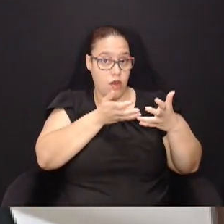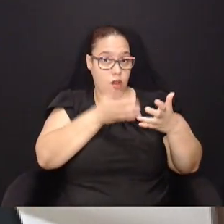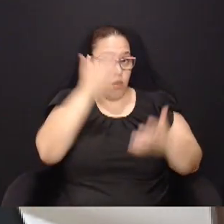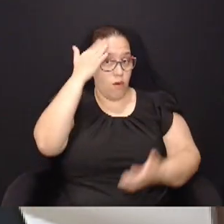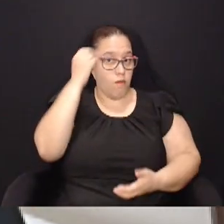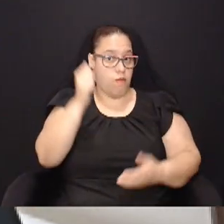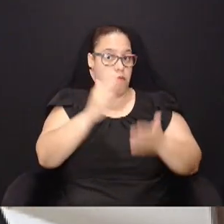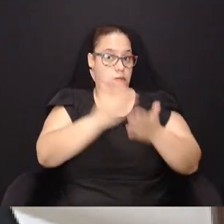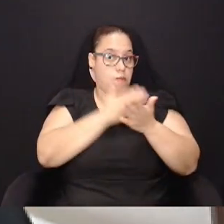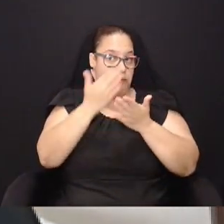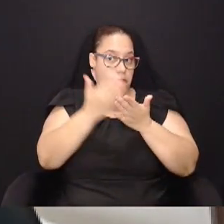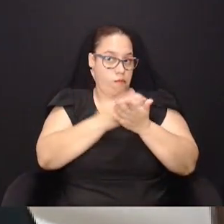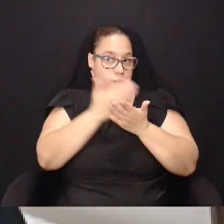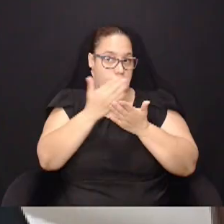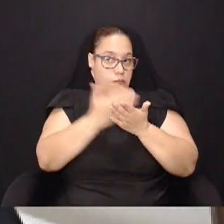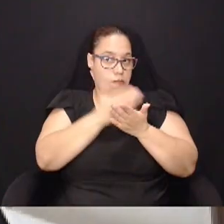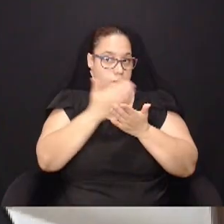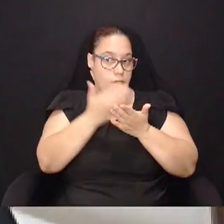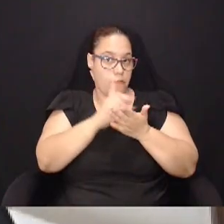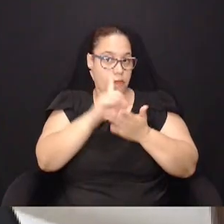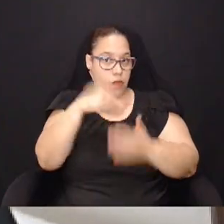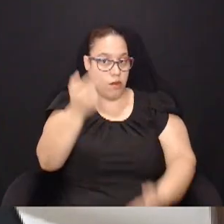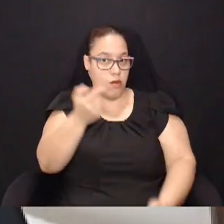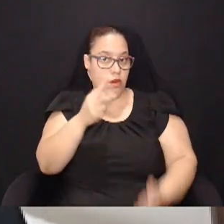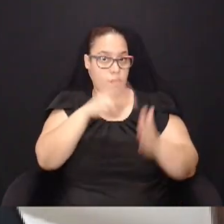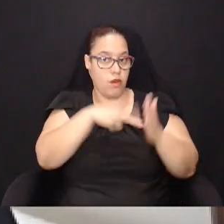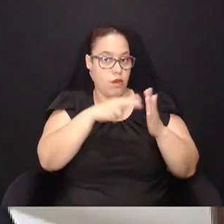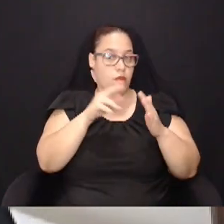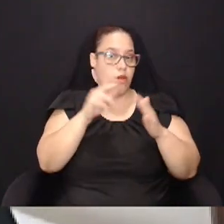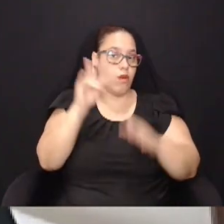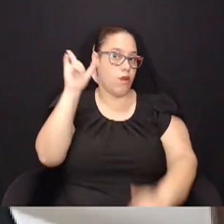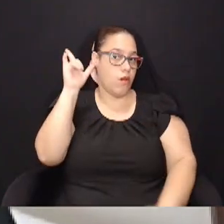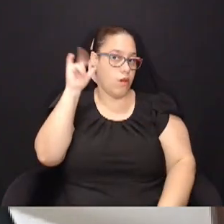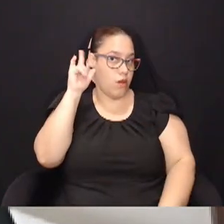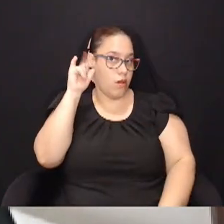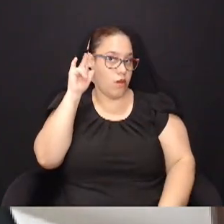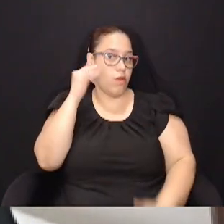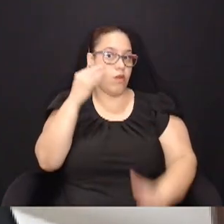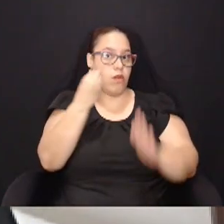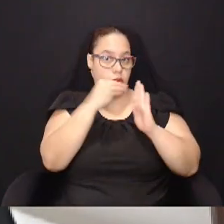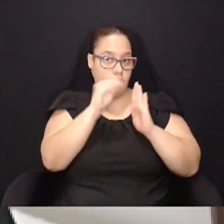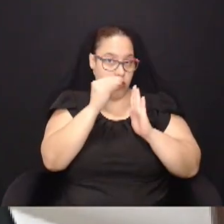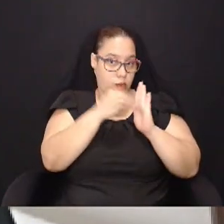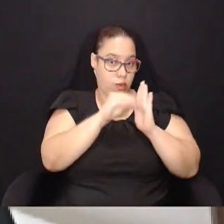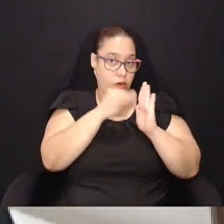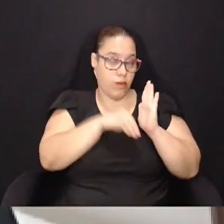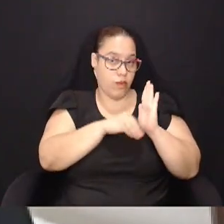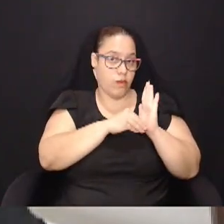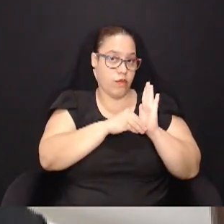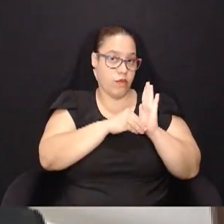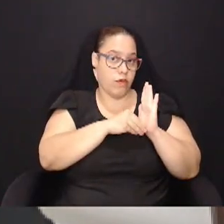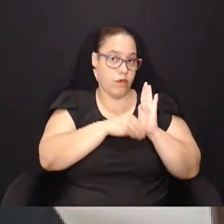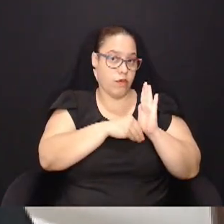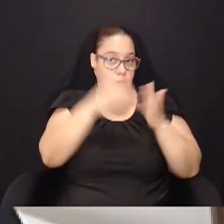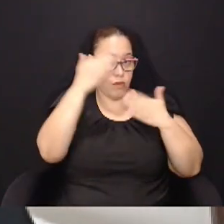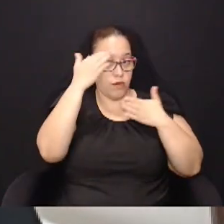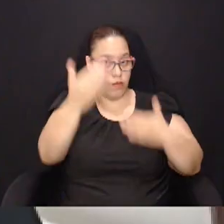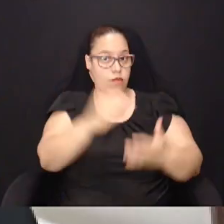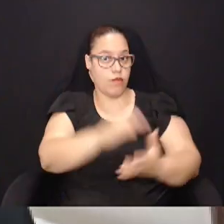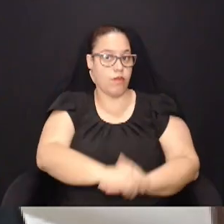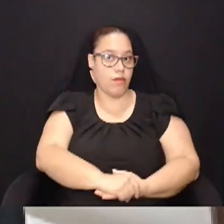o próximo livro, pode me seguir no Instagram, que eu vou estar lançando. E obrigado, e